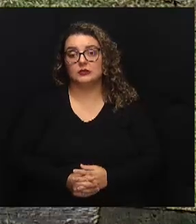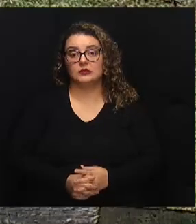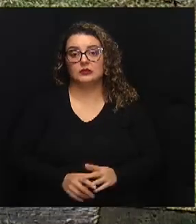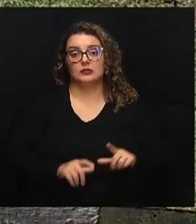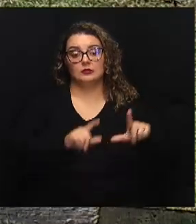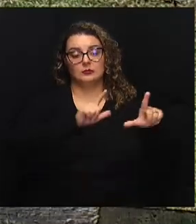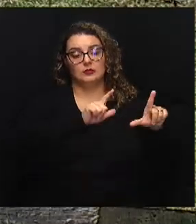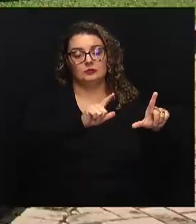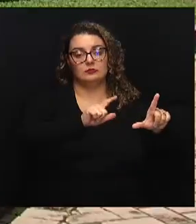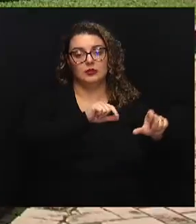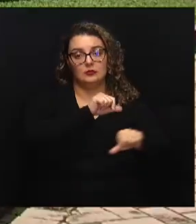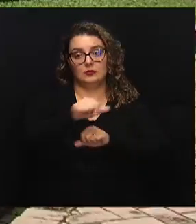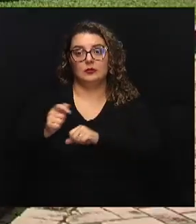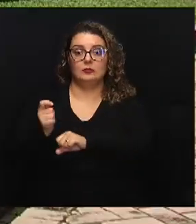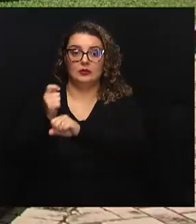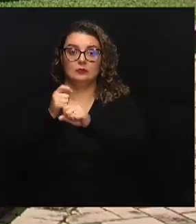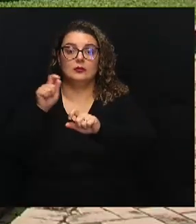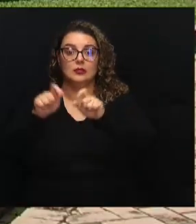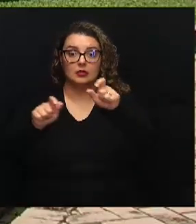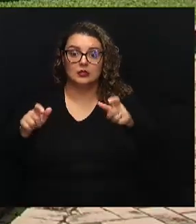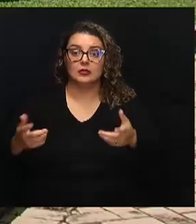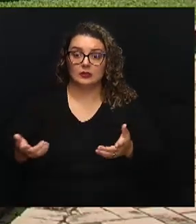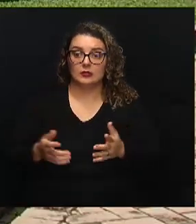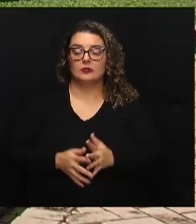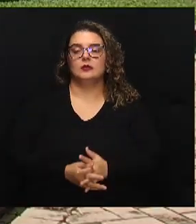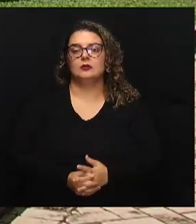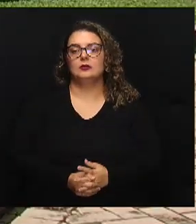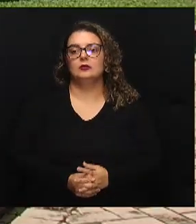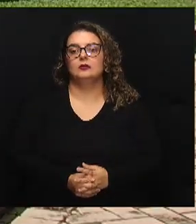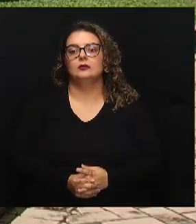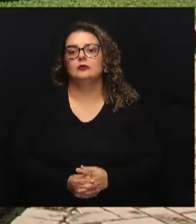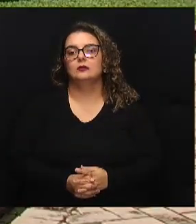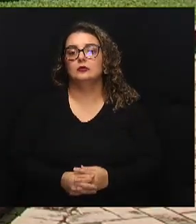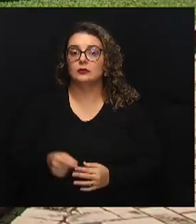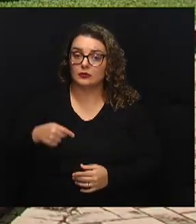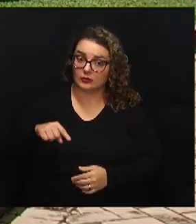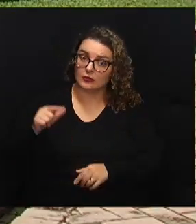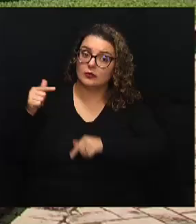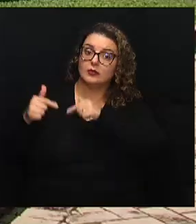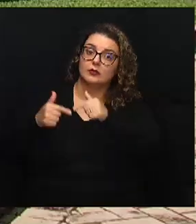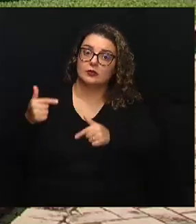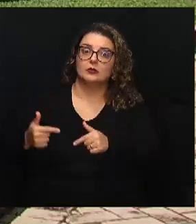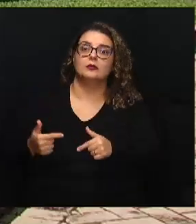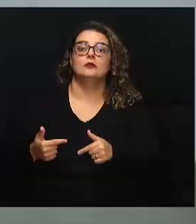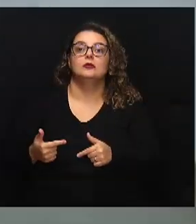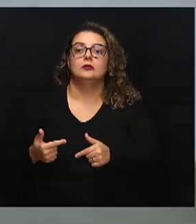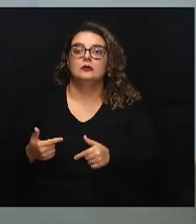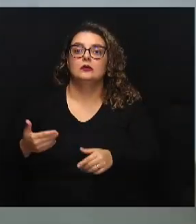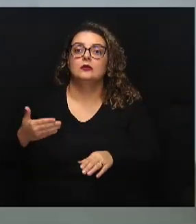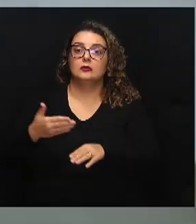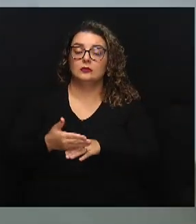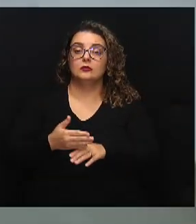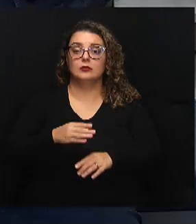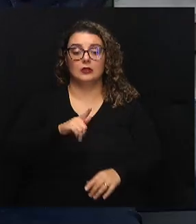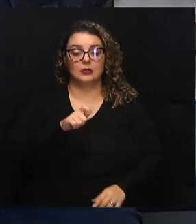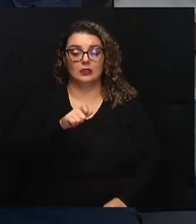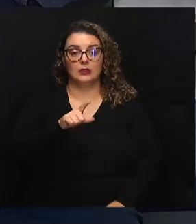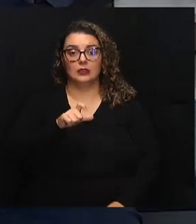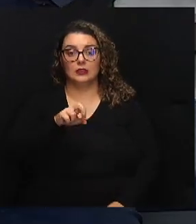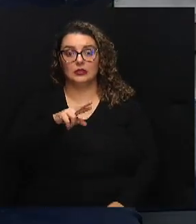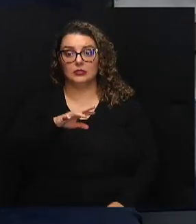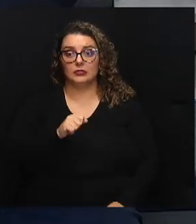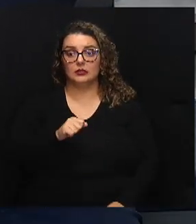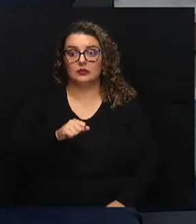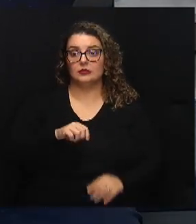mostrar uma obra para aquelas pessoas que vão no seu trabalho e se sentem inibidos de entrar numa galeria ou no museu. Então, o que acontece?